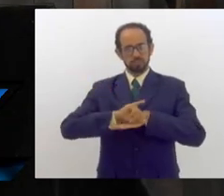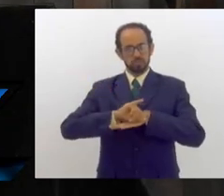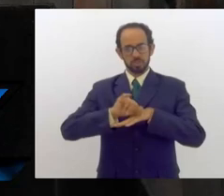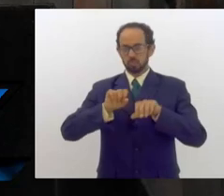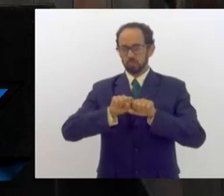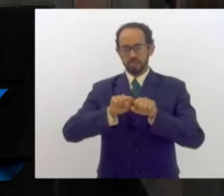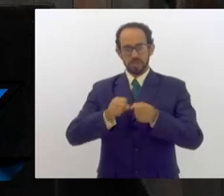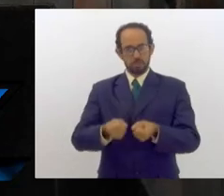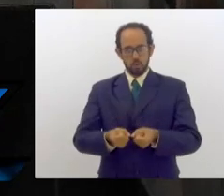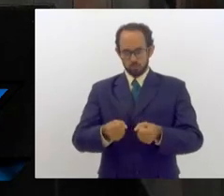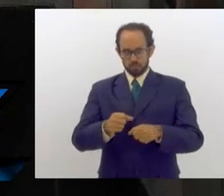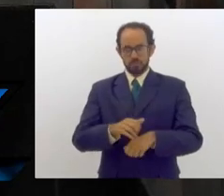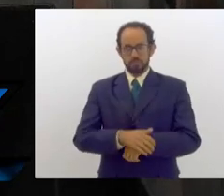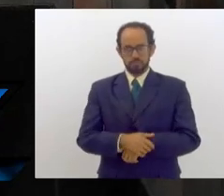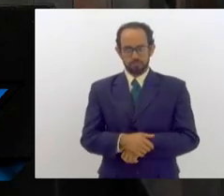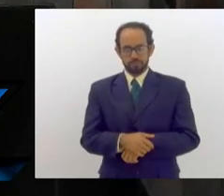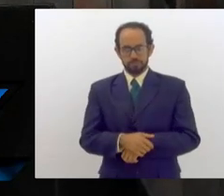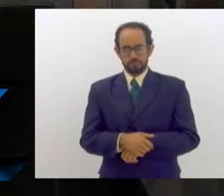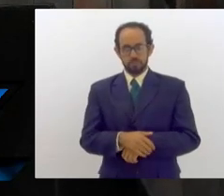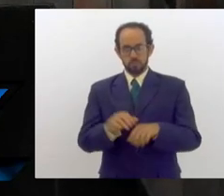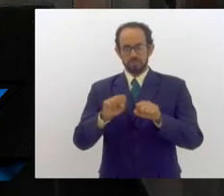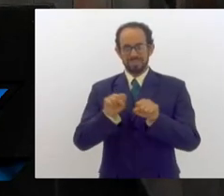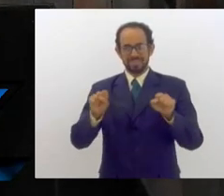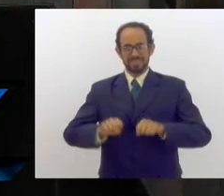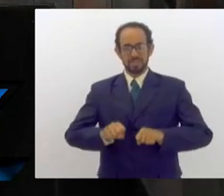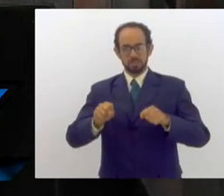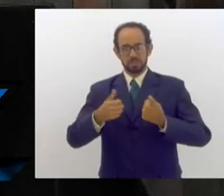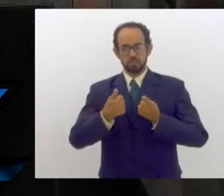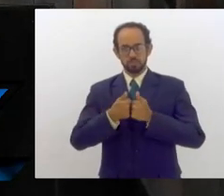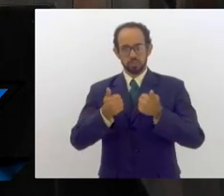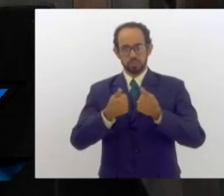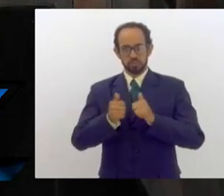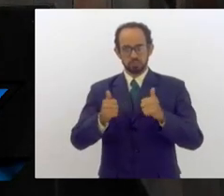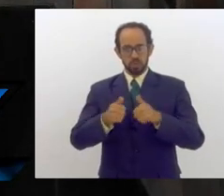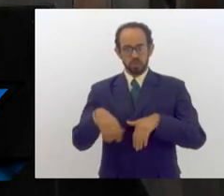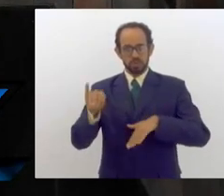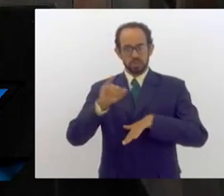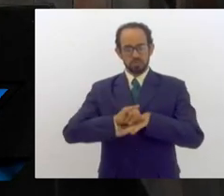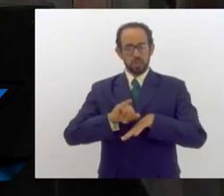o sistema de transporte Metropolitano quebrou